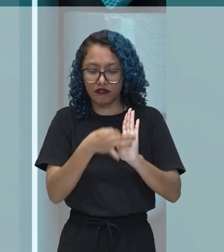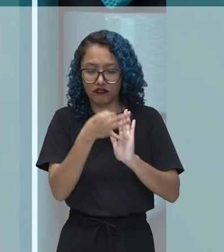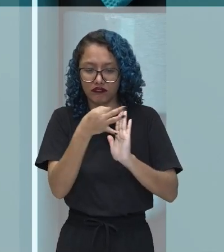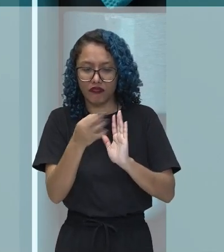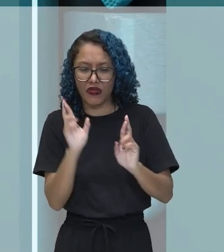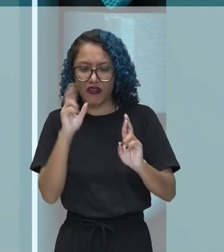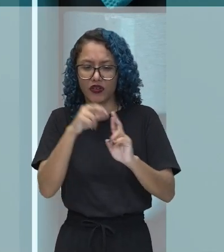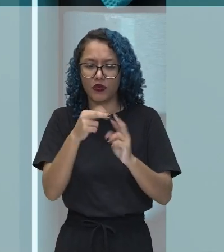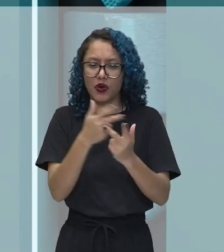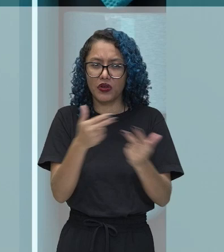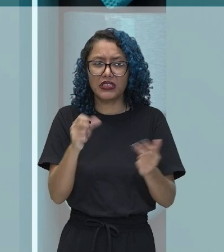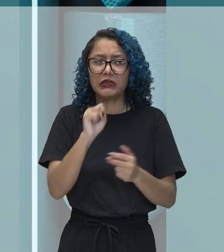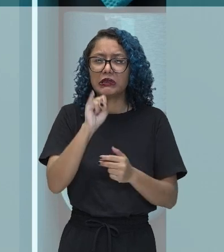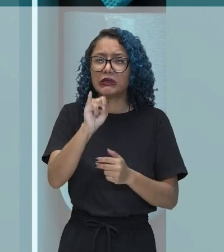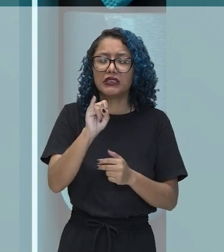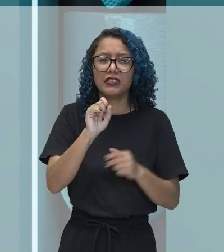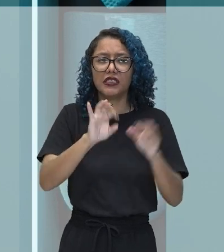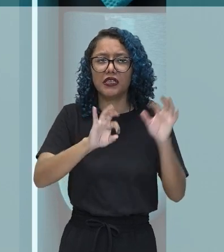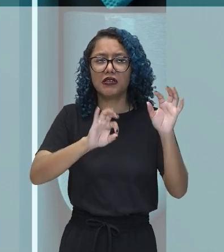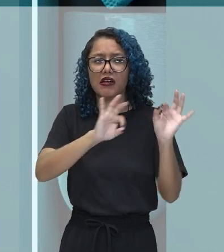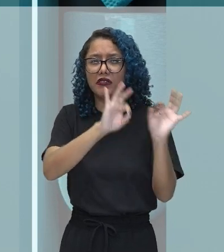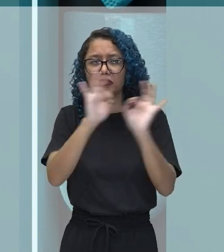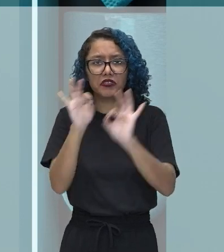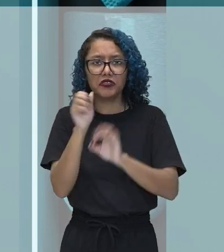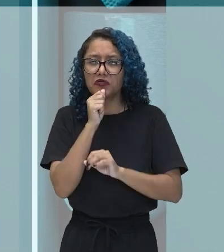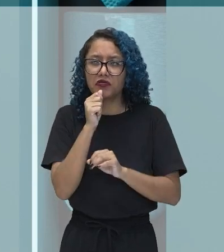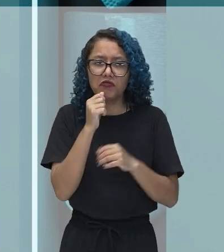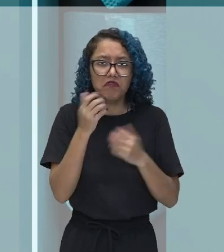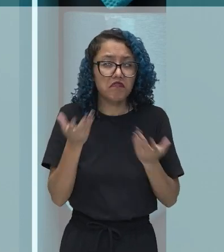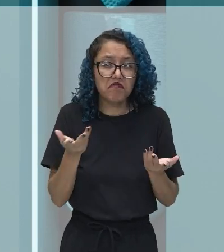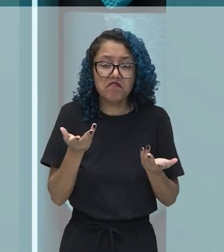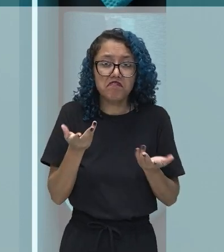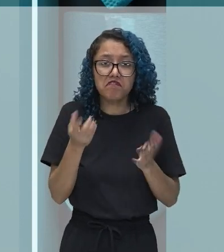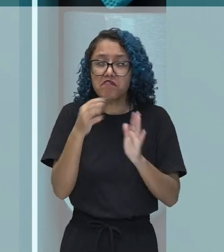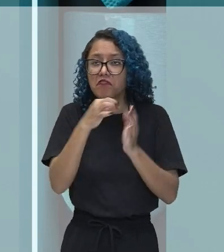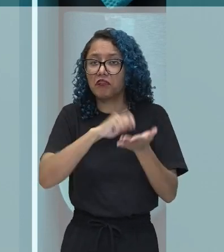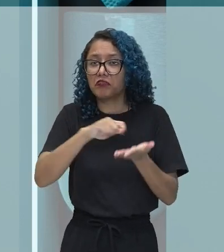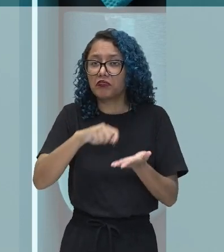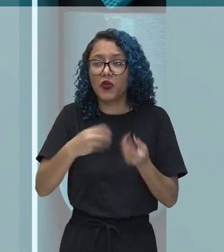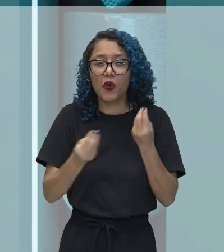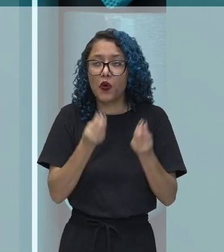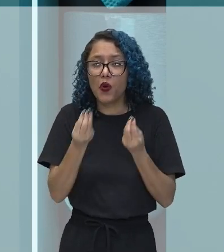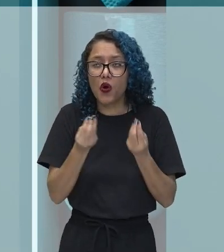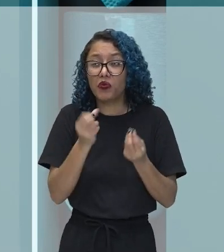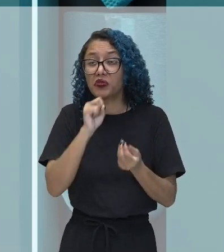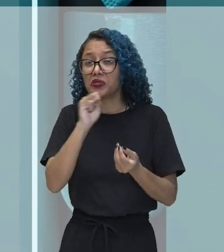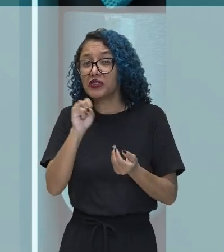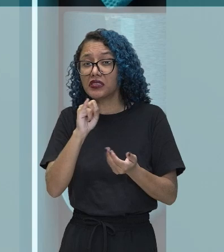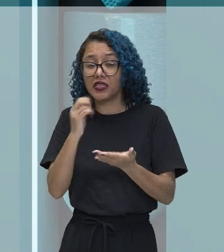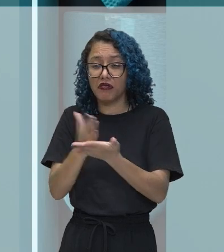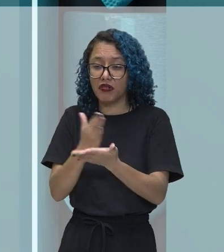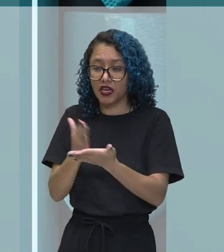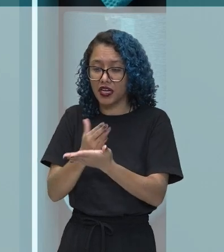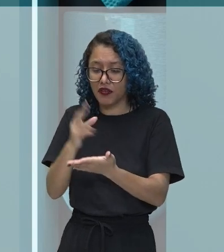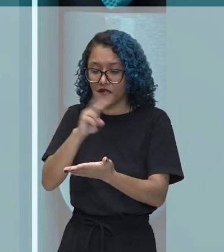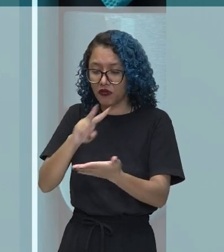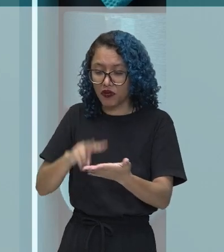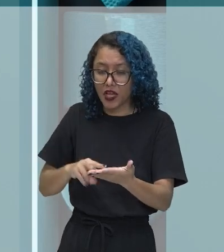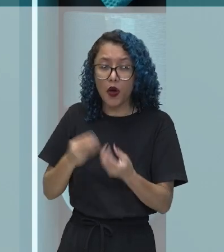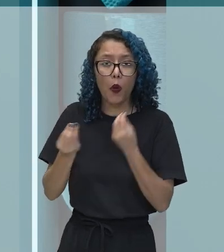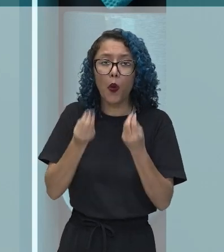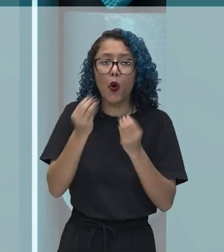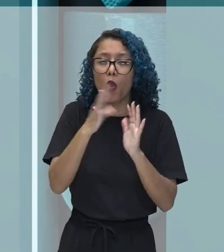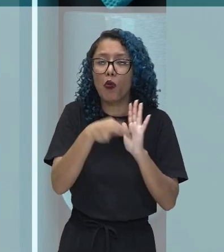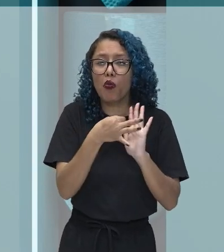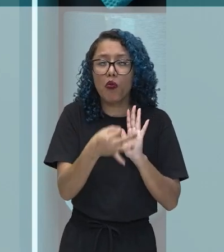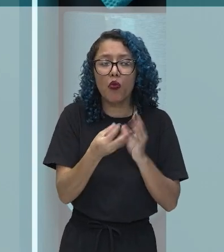você não assistiu, não é verdade? Não tem como você fazer uma resenha de um livro se você não leu o livro, ok? Então ele vai